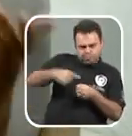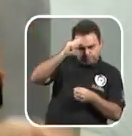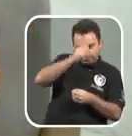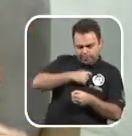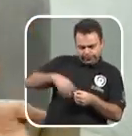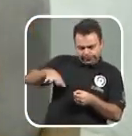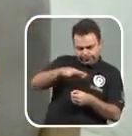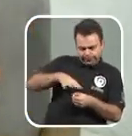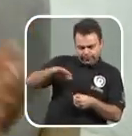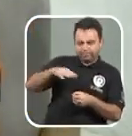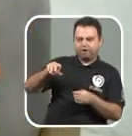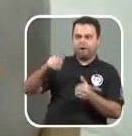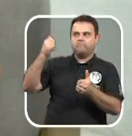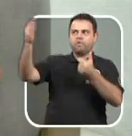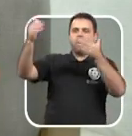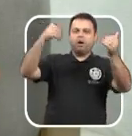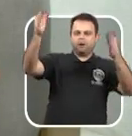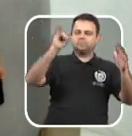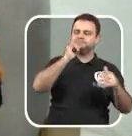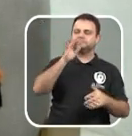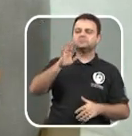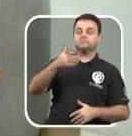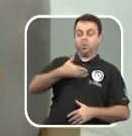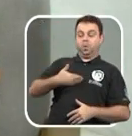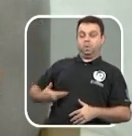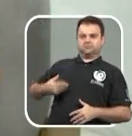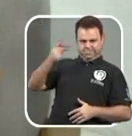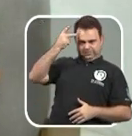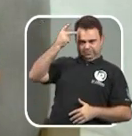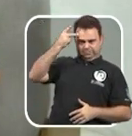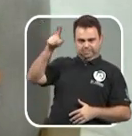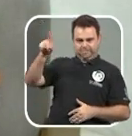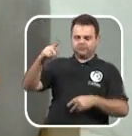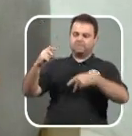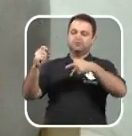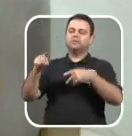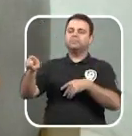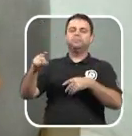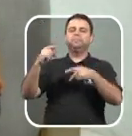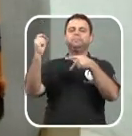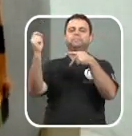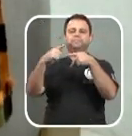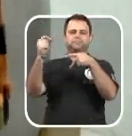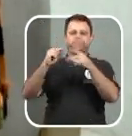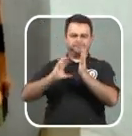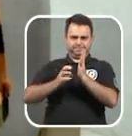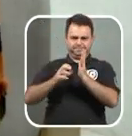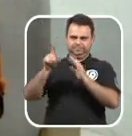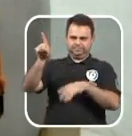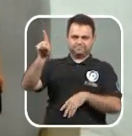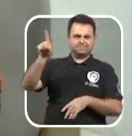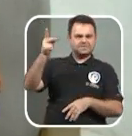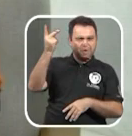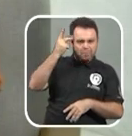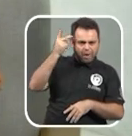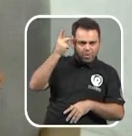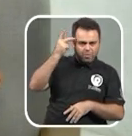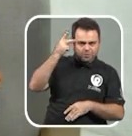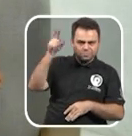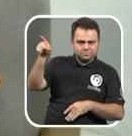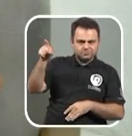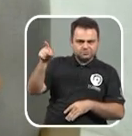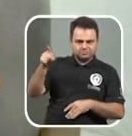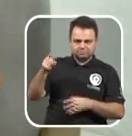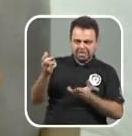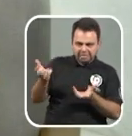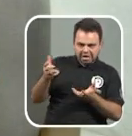presidente estadual do PSOL e queria falar um pouquinho sobre a corrida eleitoral de 2024 para a cidade de São Paulo. A primeira